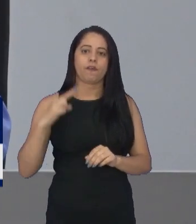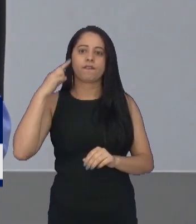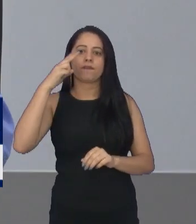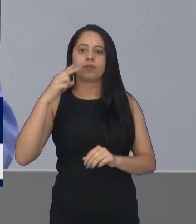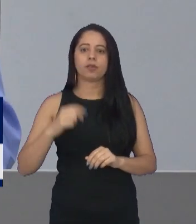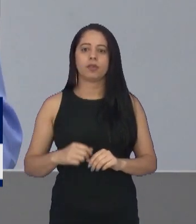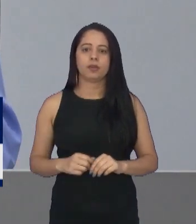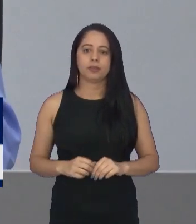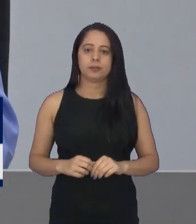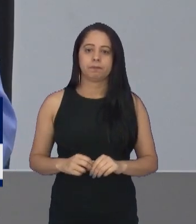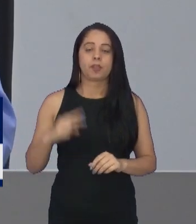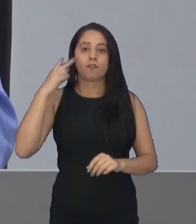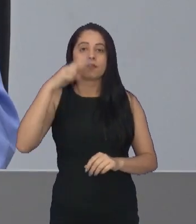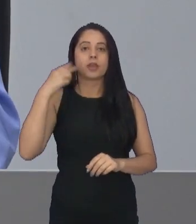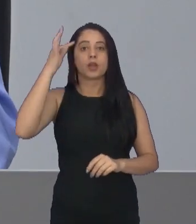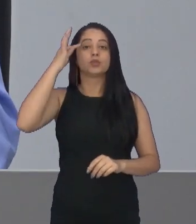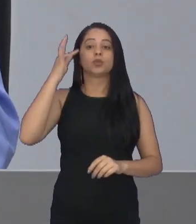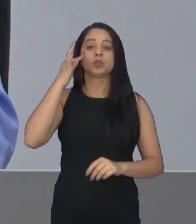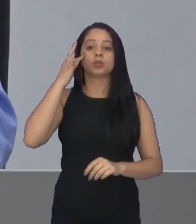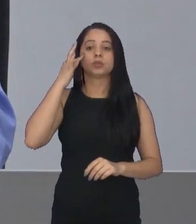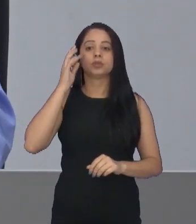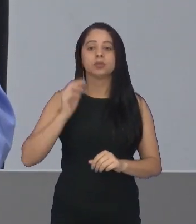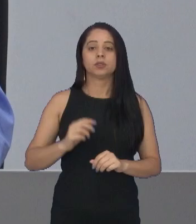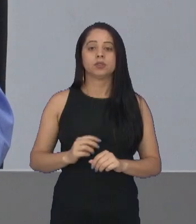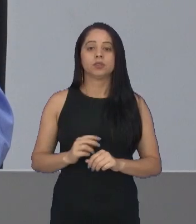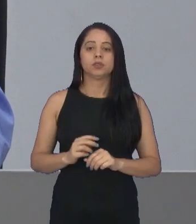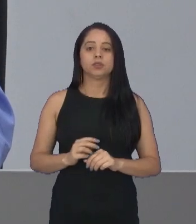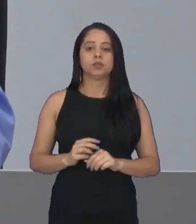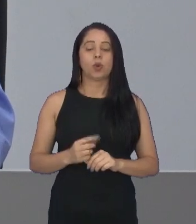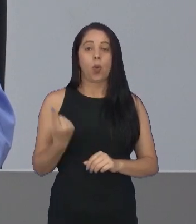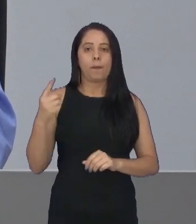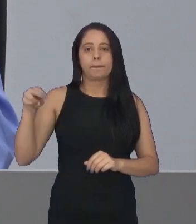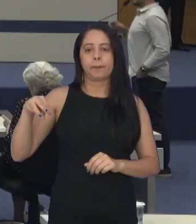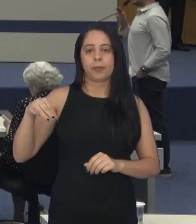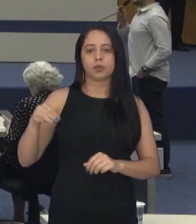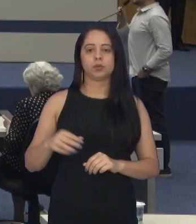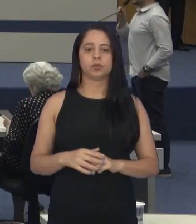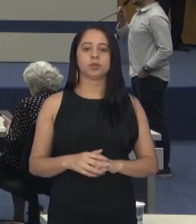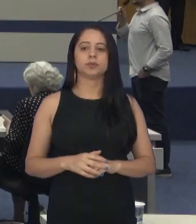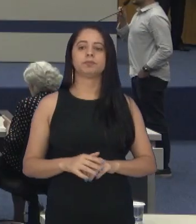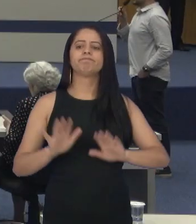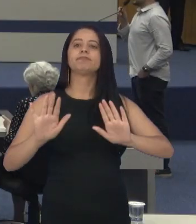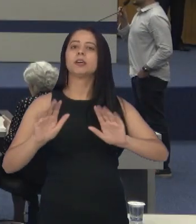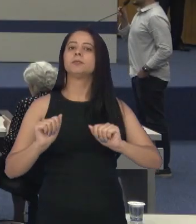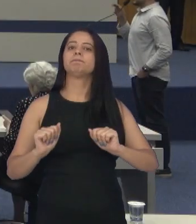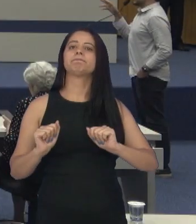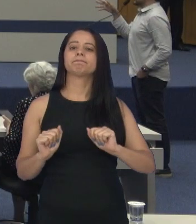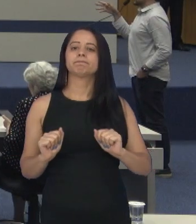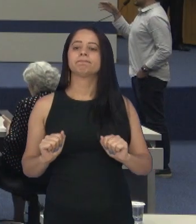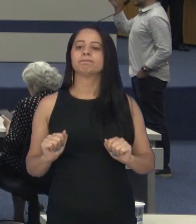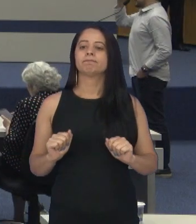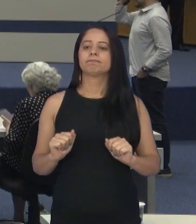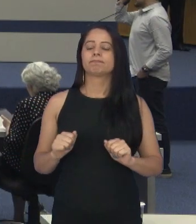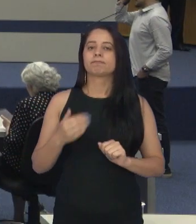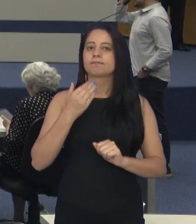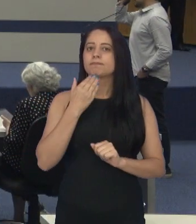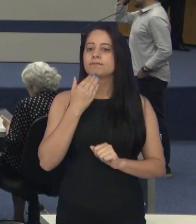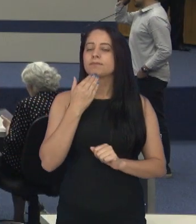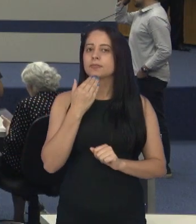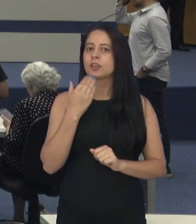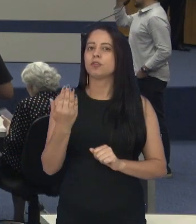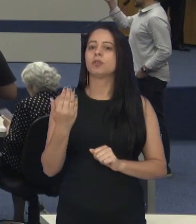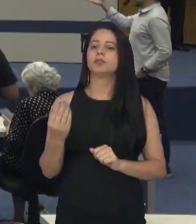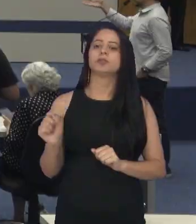vereador Thomas Henrique, com um tempo de 1 minuto. Presidente, eu vou pedir questão de ordem para usar esse